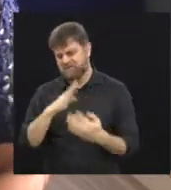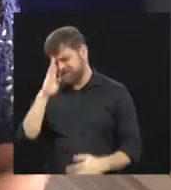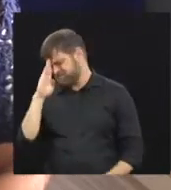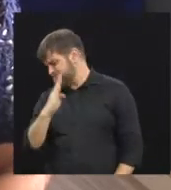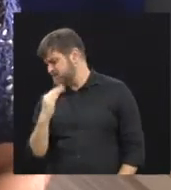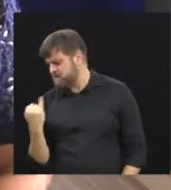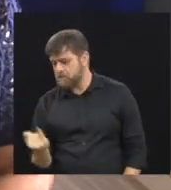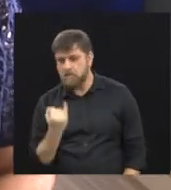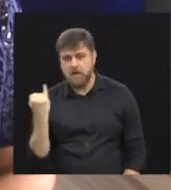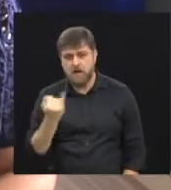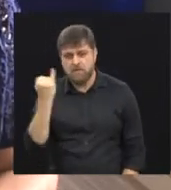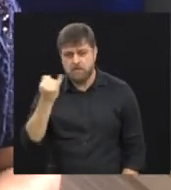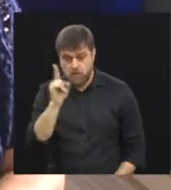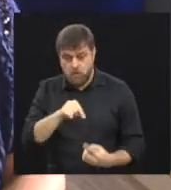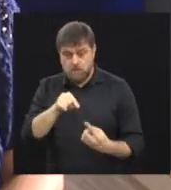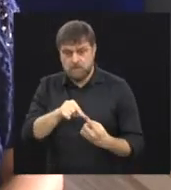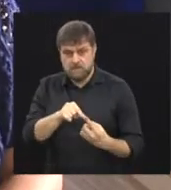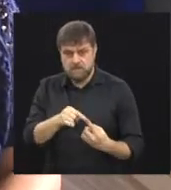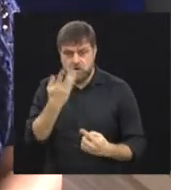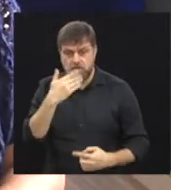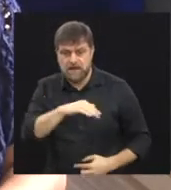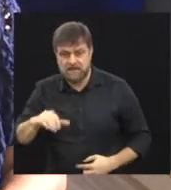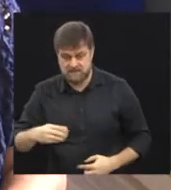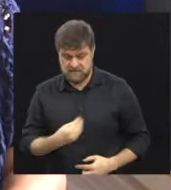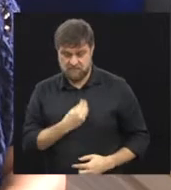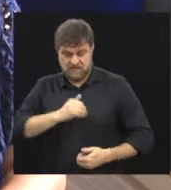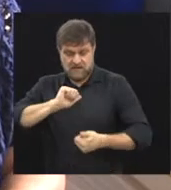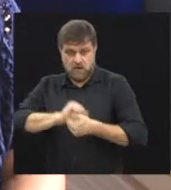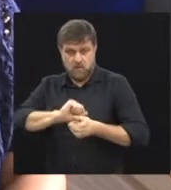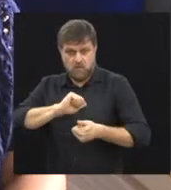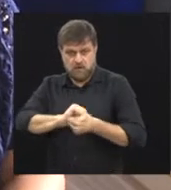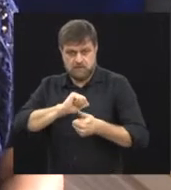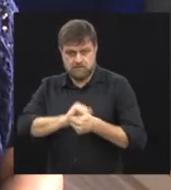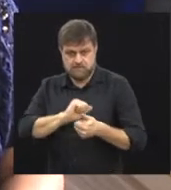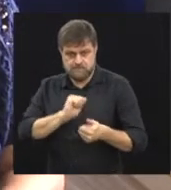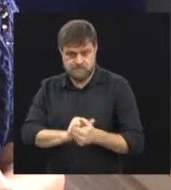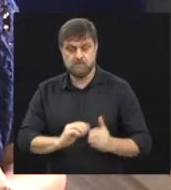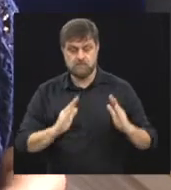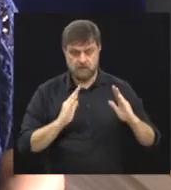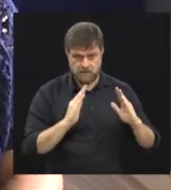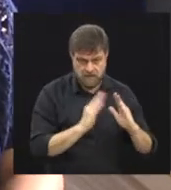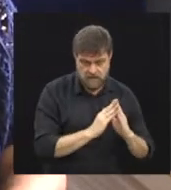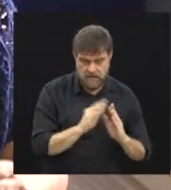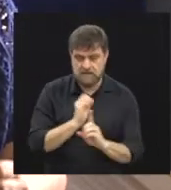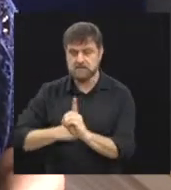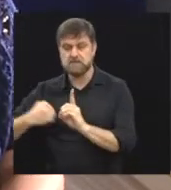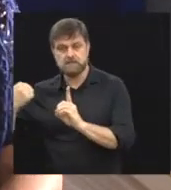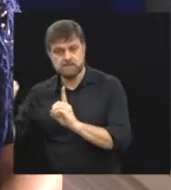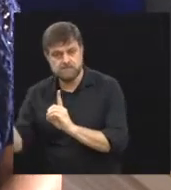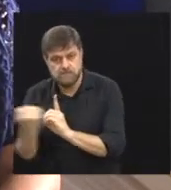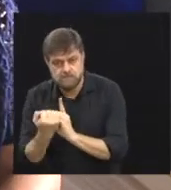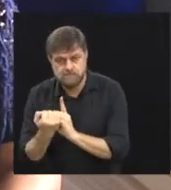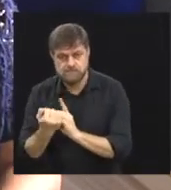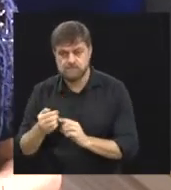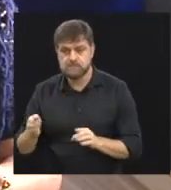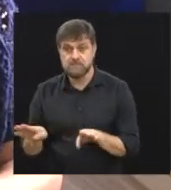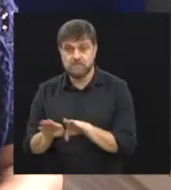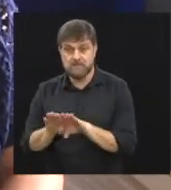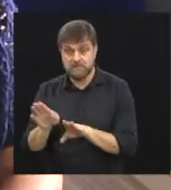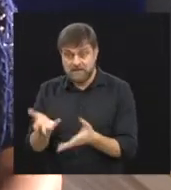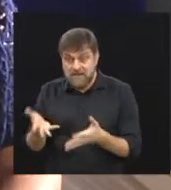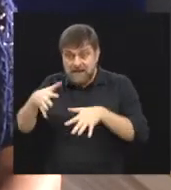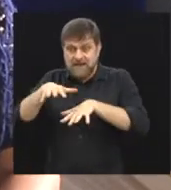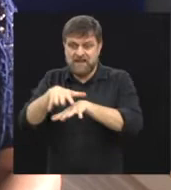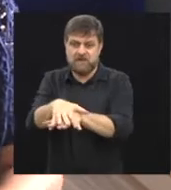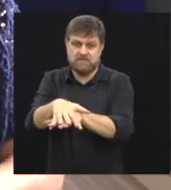muito importante para que essa criança tenha uma qualidade de vida tanto em casa como na sociedade e na